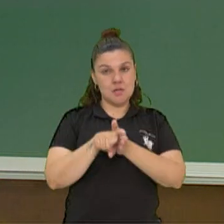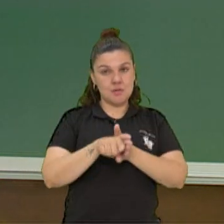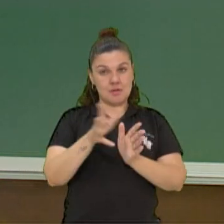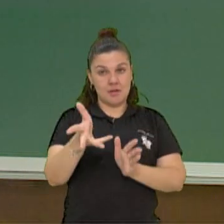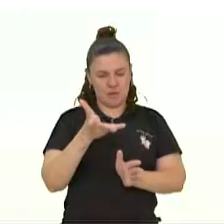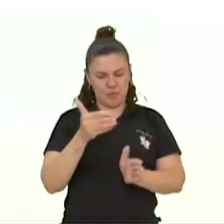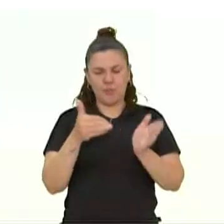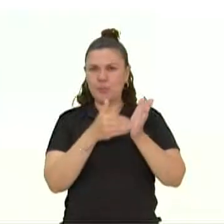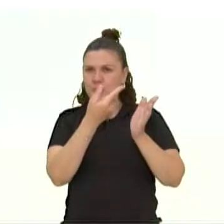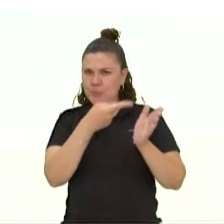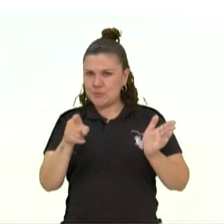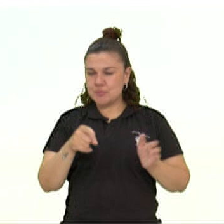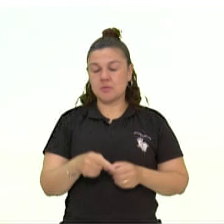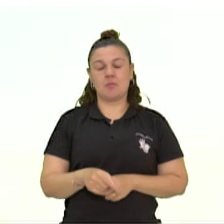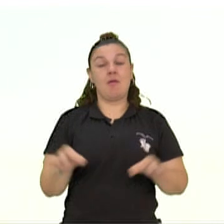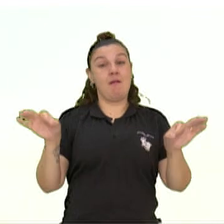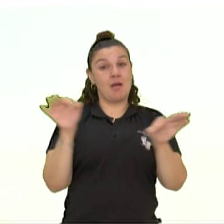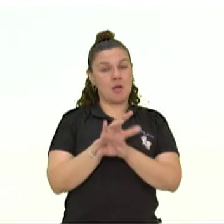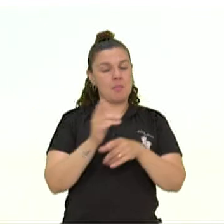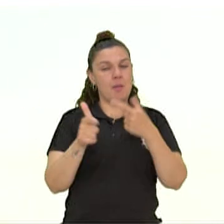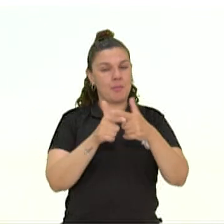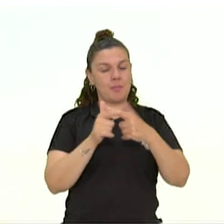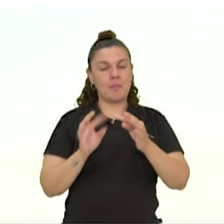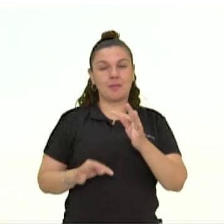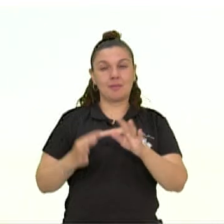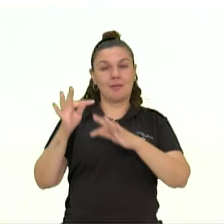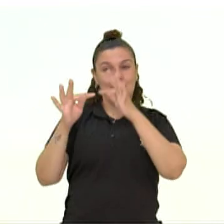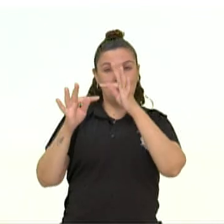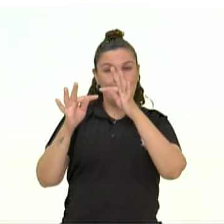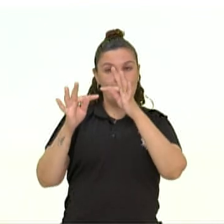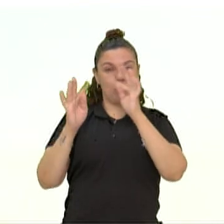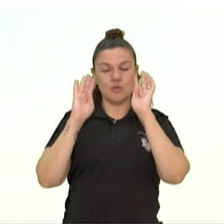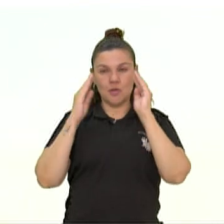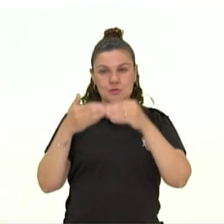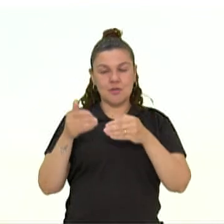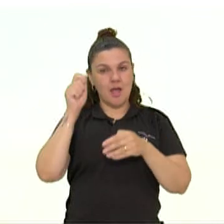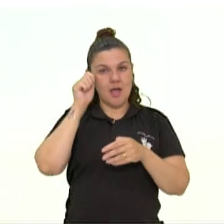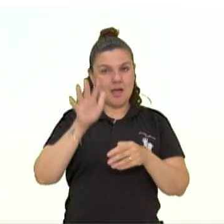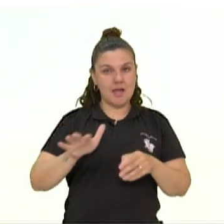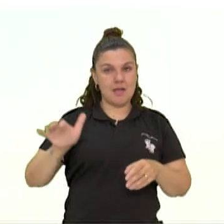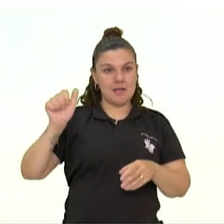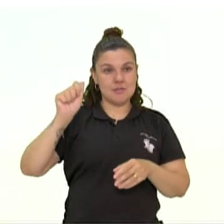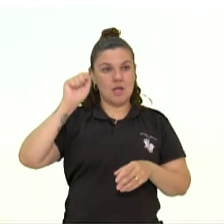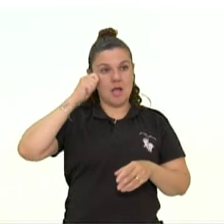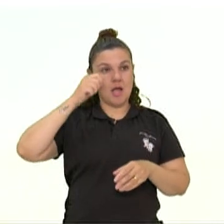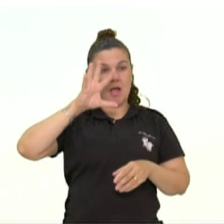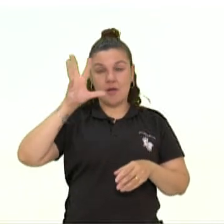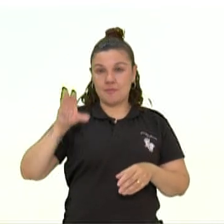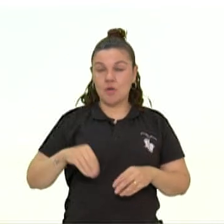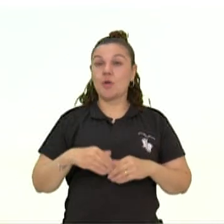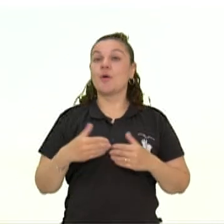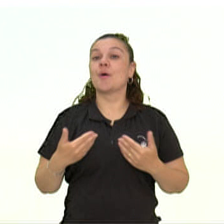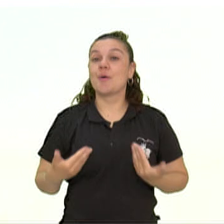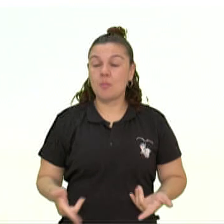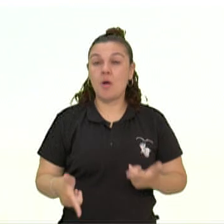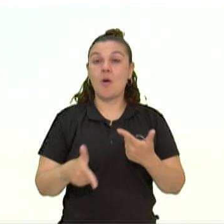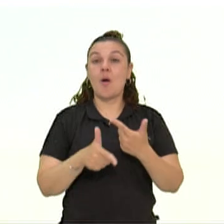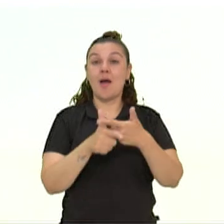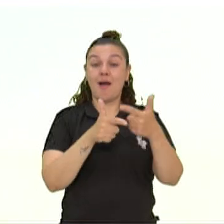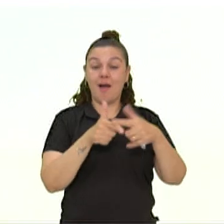hoje, o último, né? Solução tecnológica encontrada por países asiáticos e africanos para o enfrentamento dos